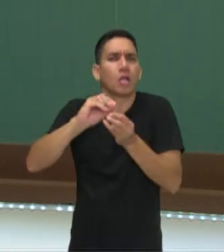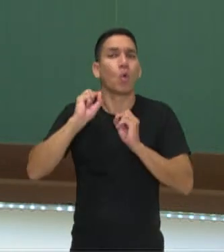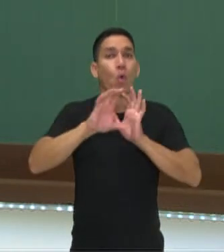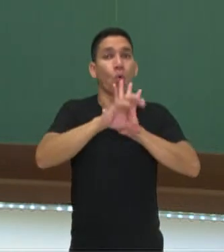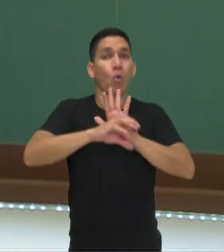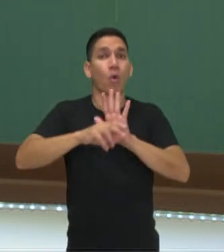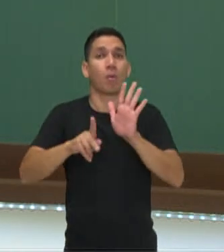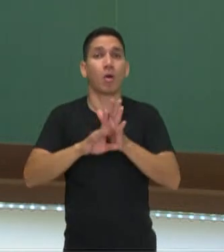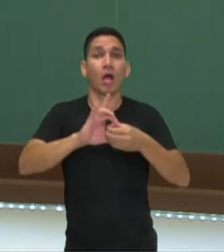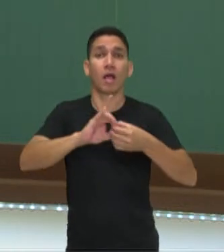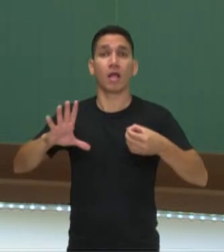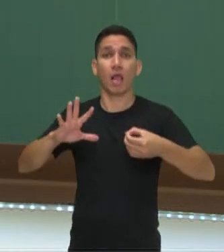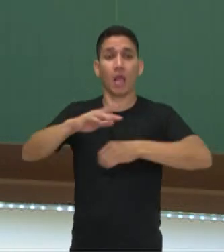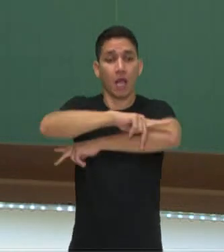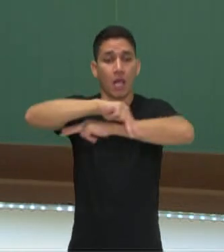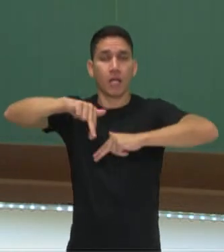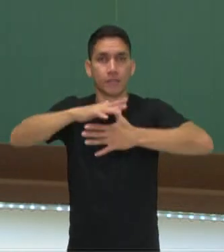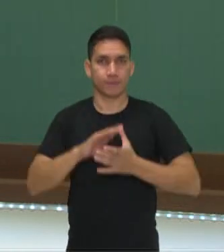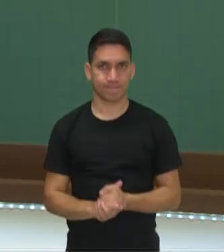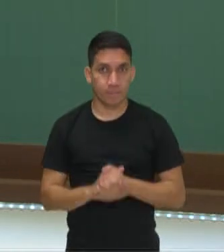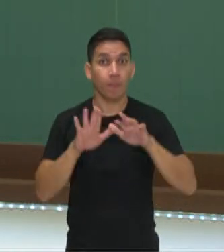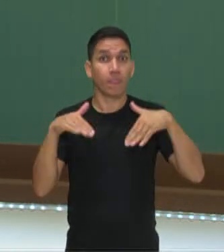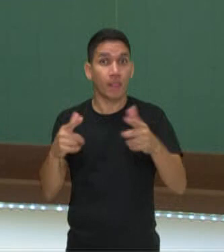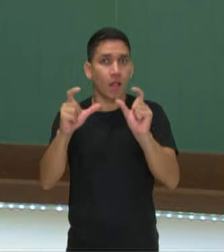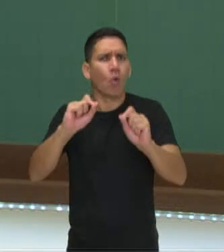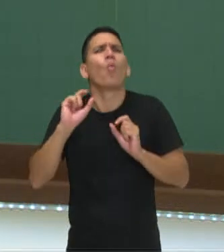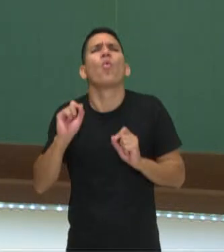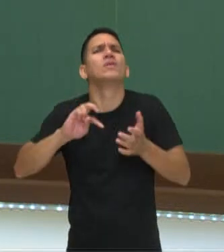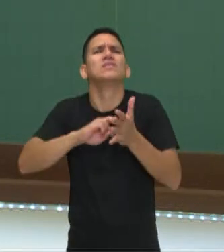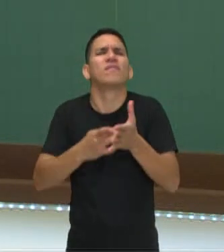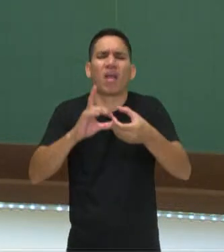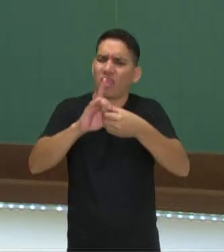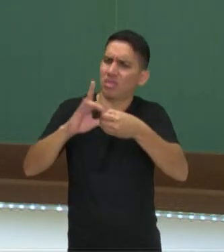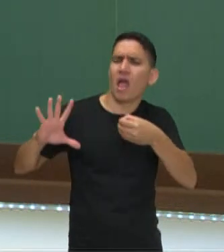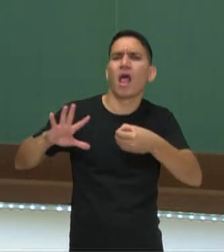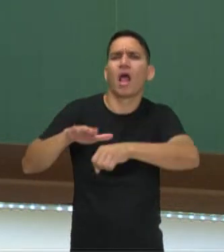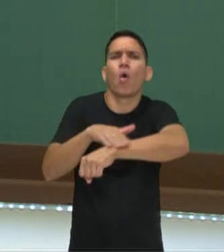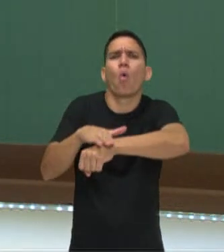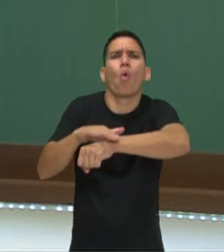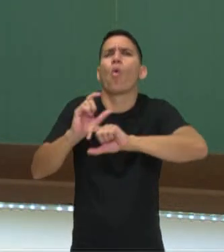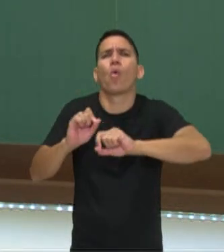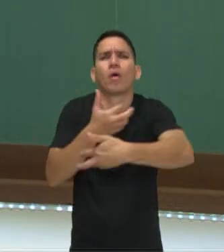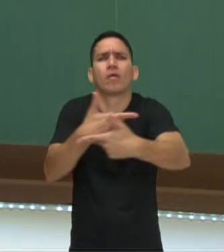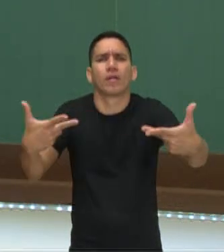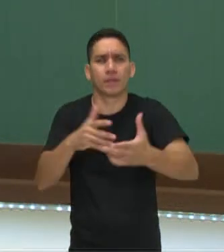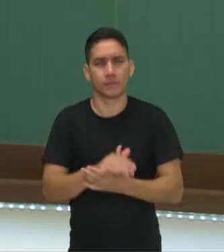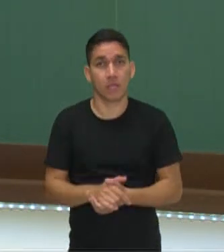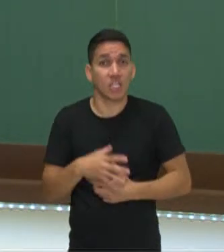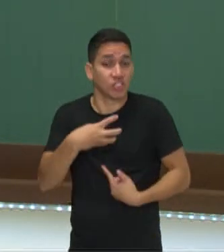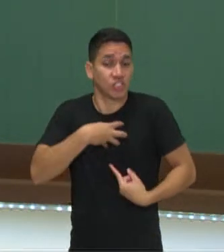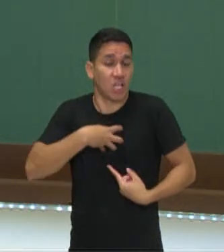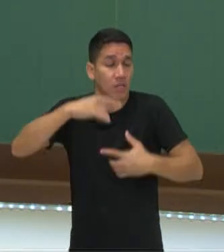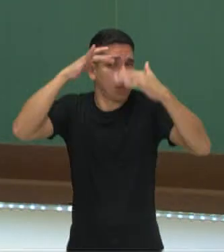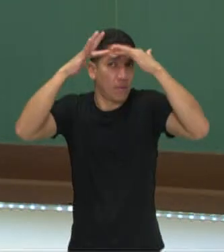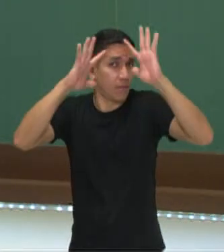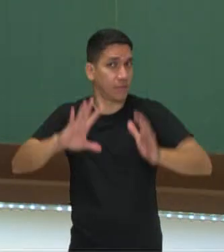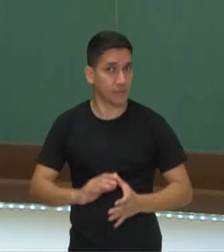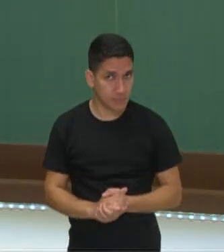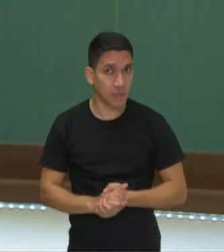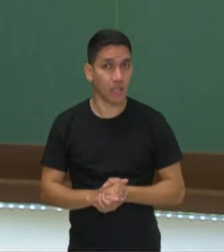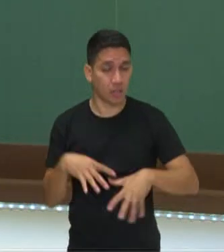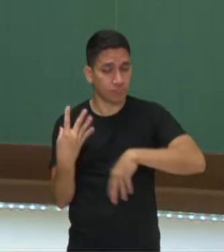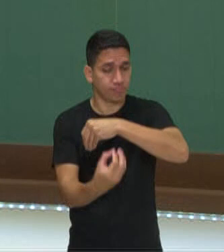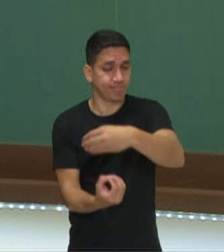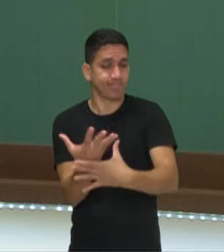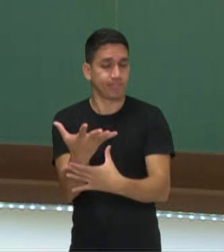de democracia racial, tá? Então, o que é democracia racial? É uma forma de pensar a